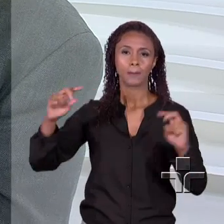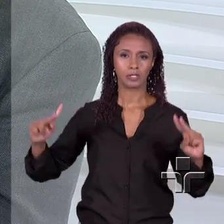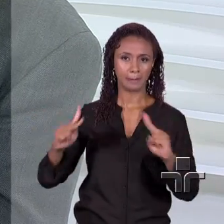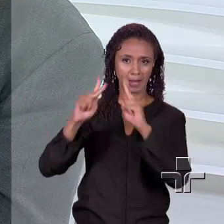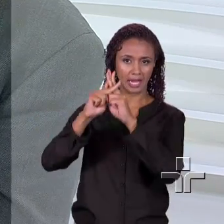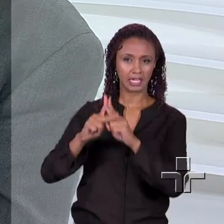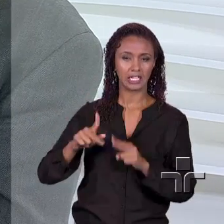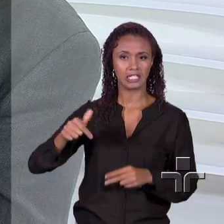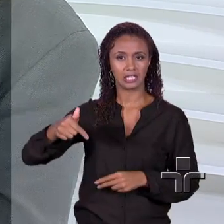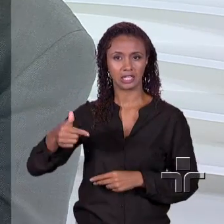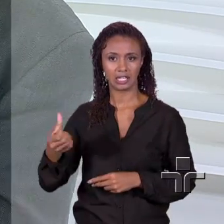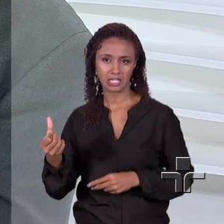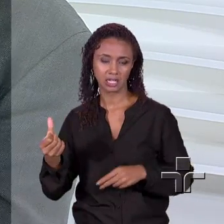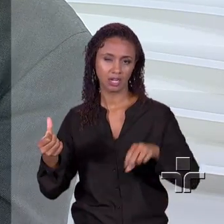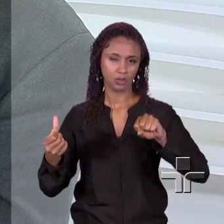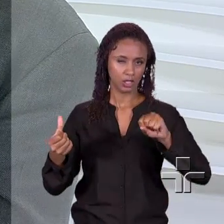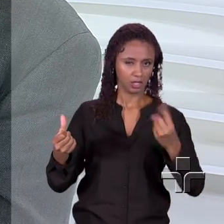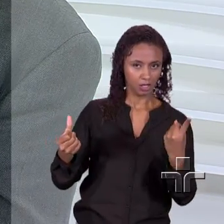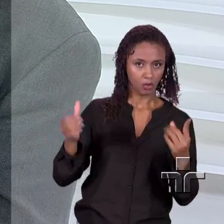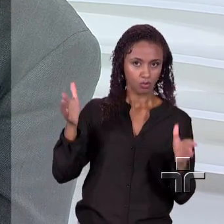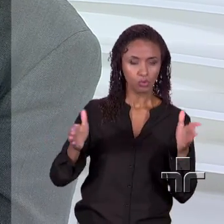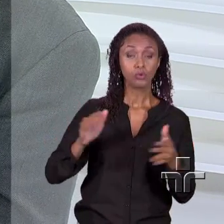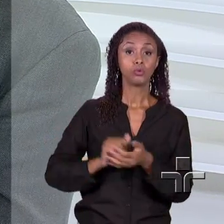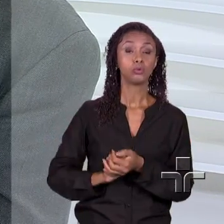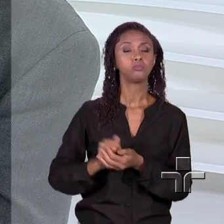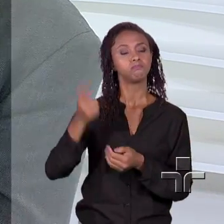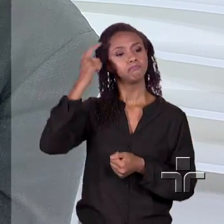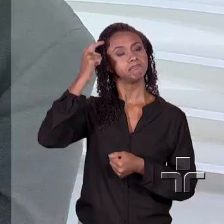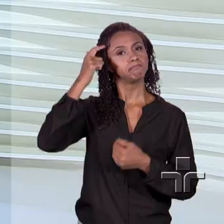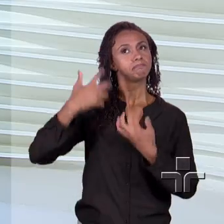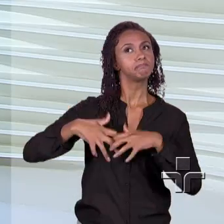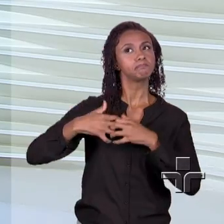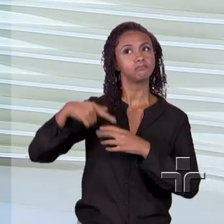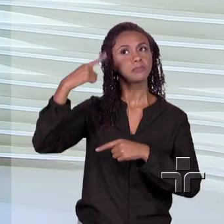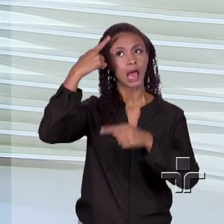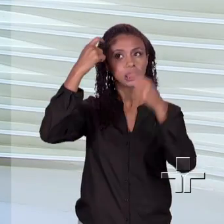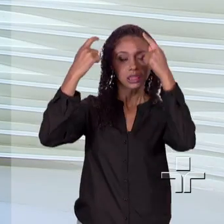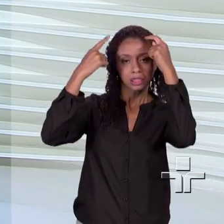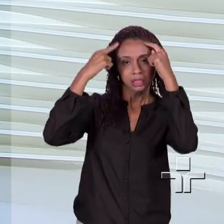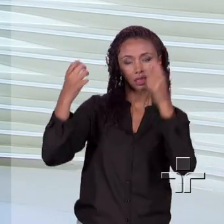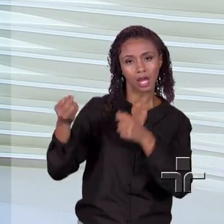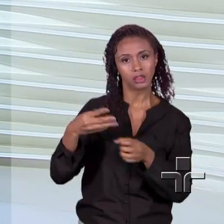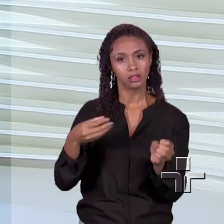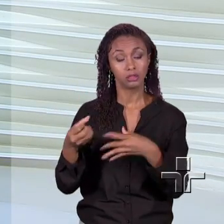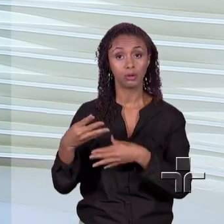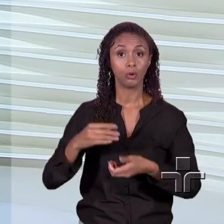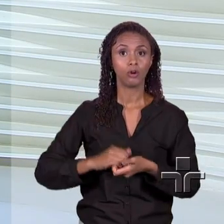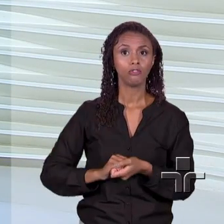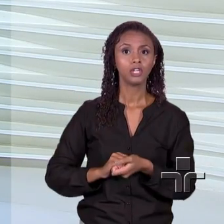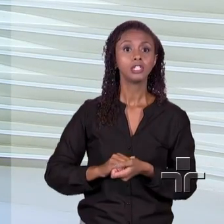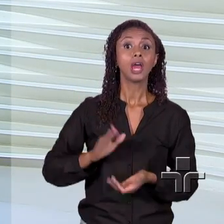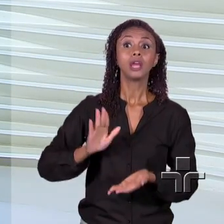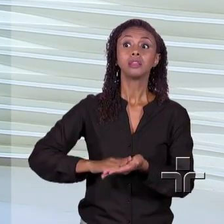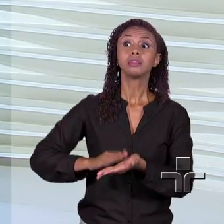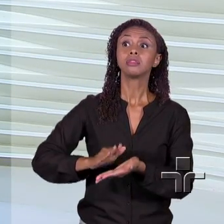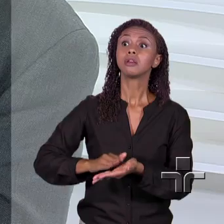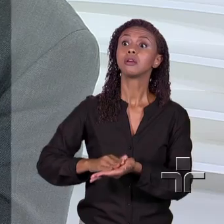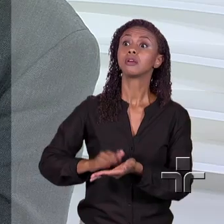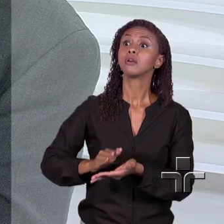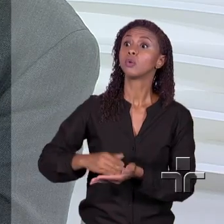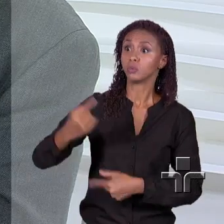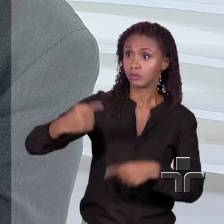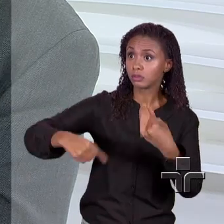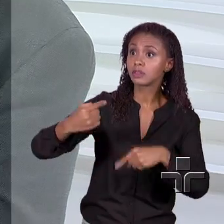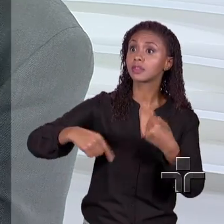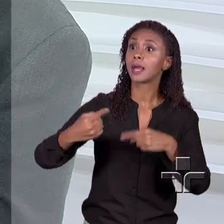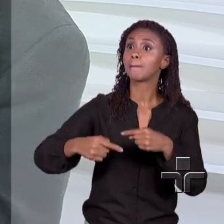a refletir sobre esse passado e elaborar novas ideias. E ele cobrou um debate entre os exilados brasileiros em Paris sobre